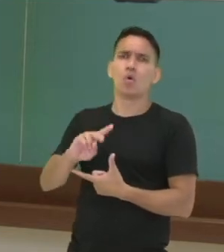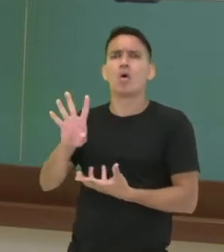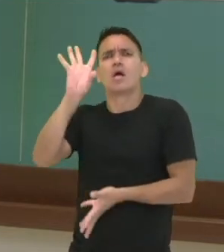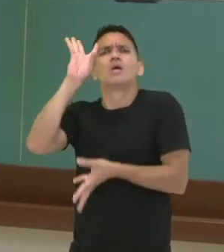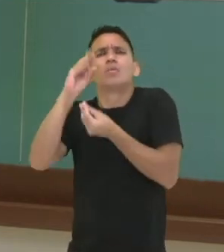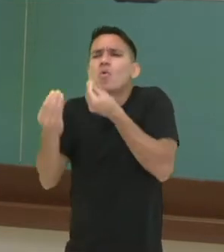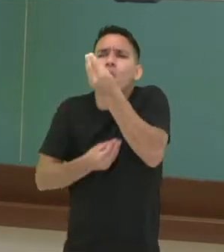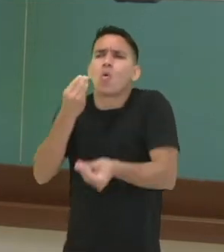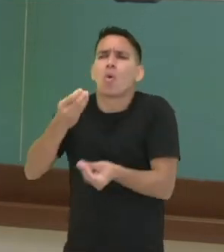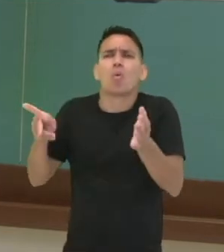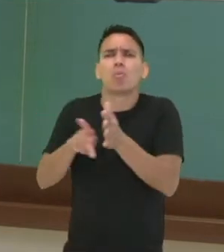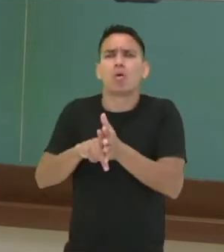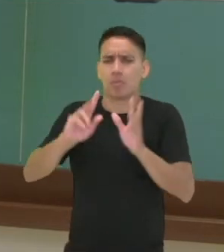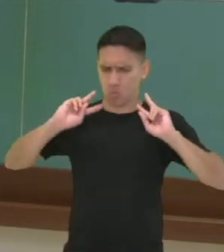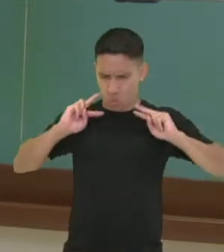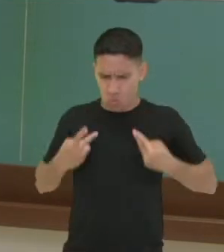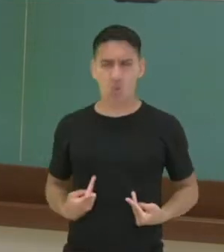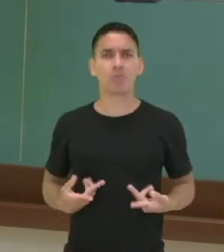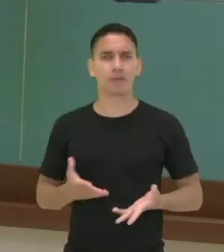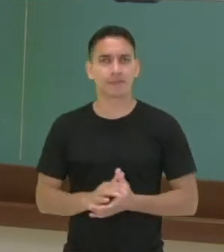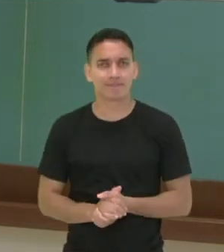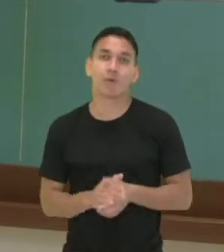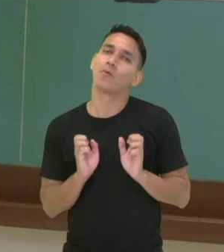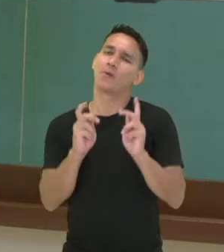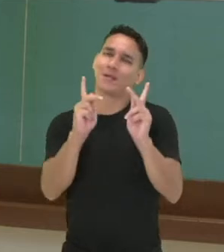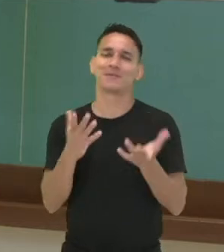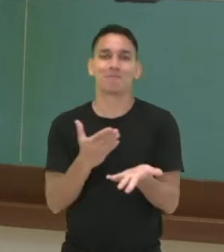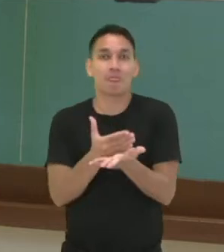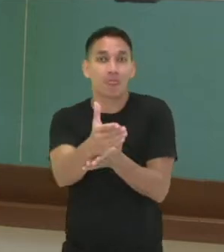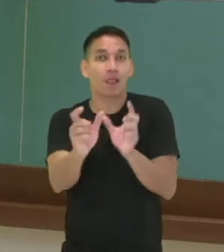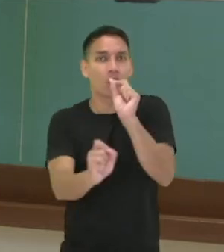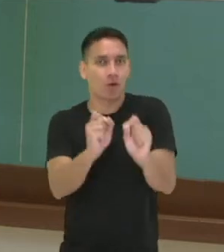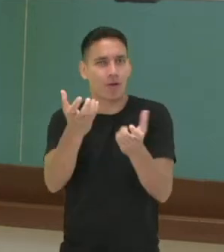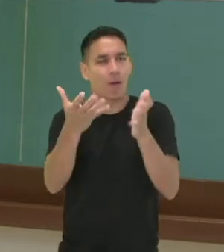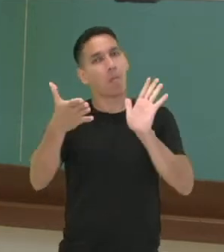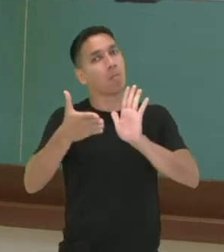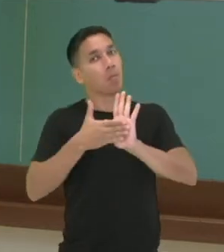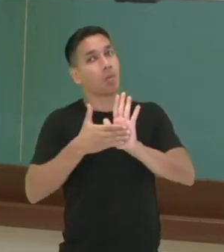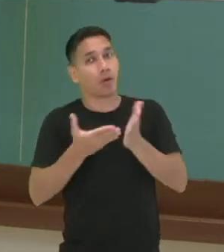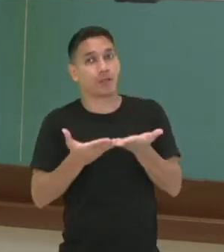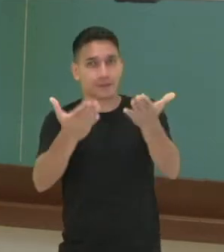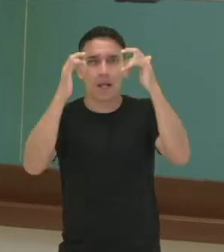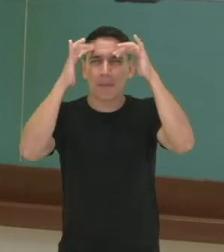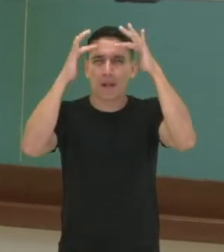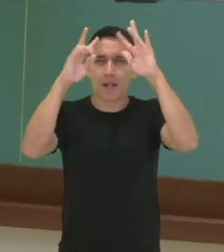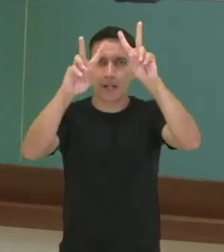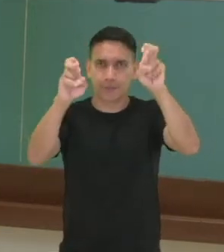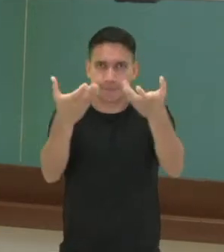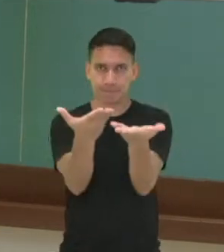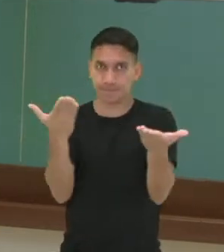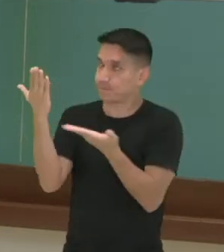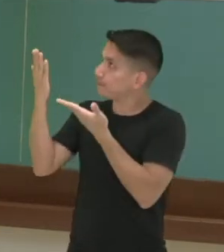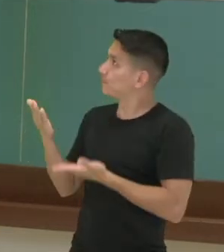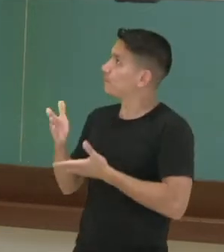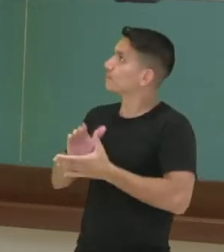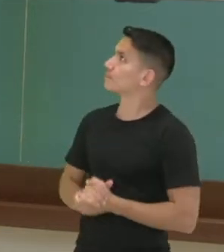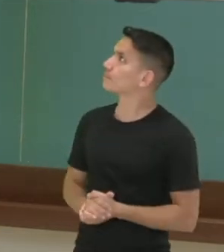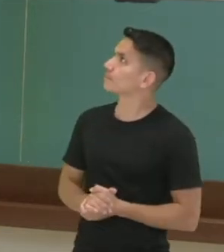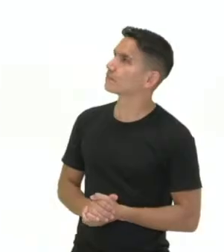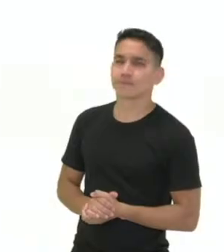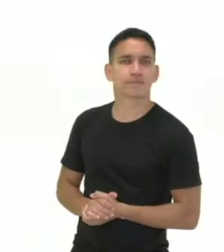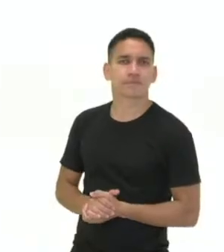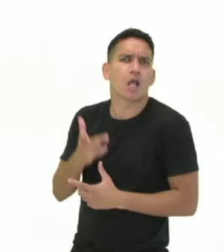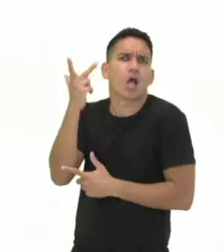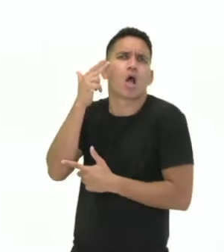ser humano. Certo, para começar então, quero propor para vocês aqui uma reflexão. Costuma-se atribuir